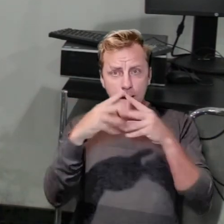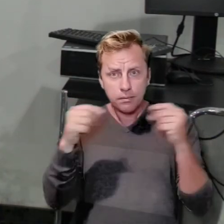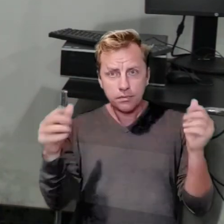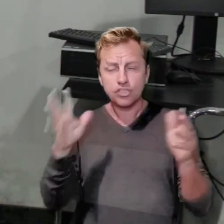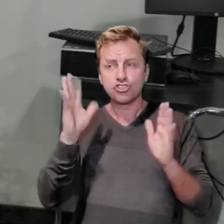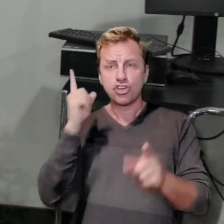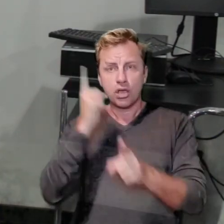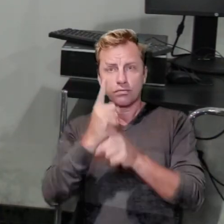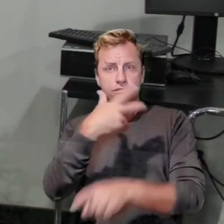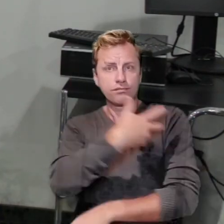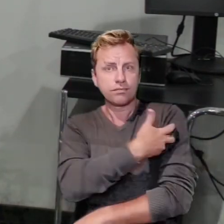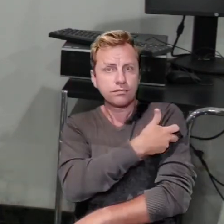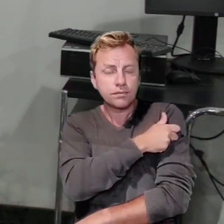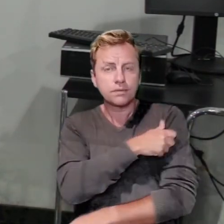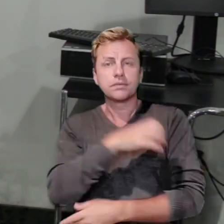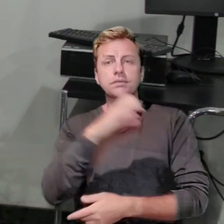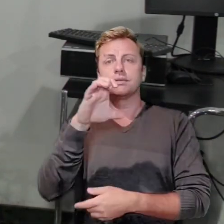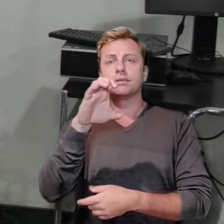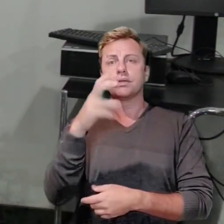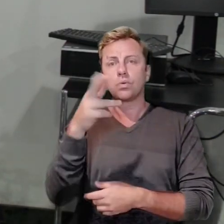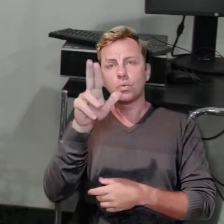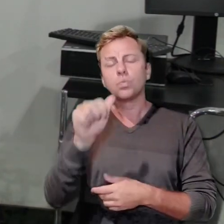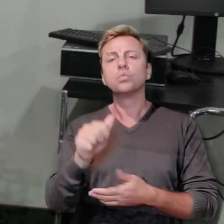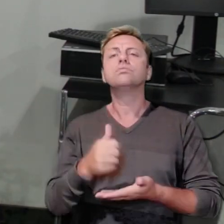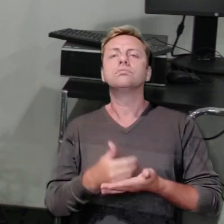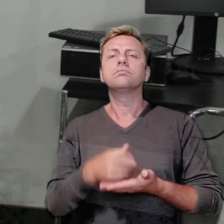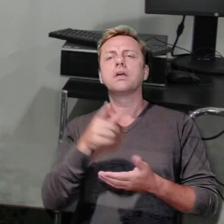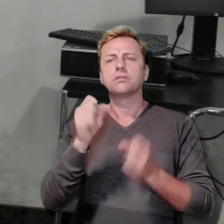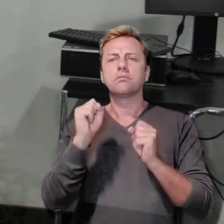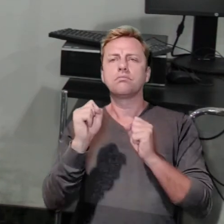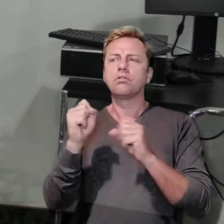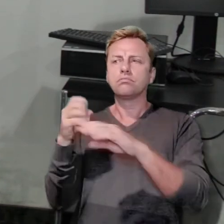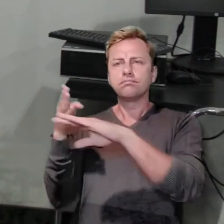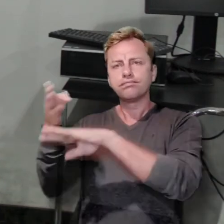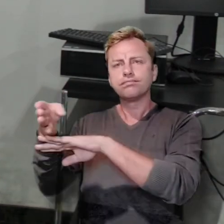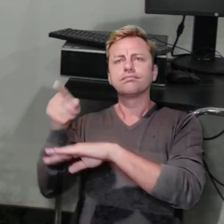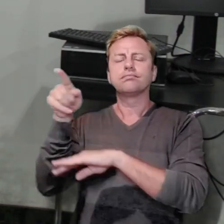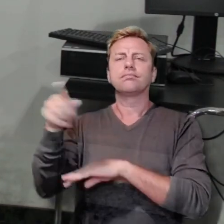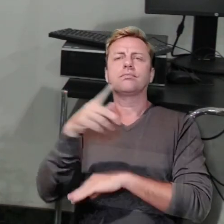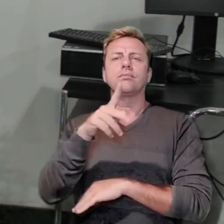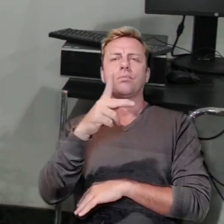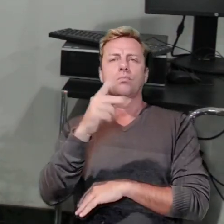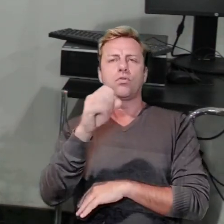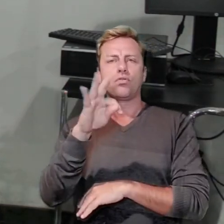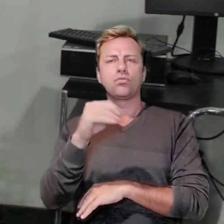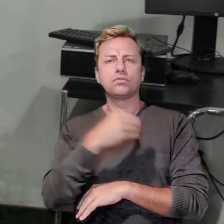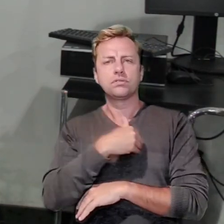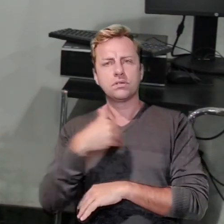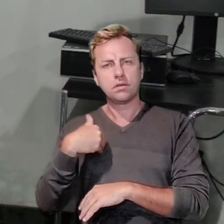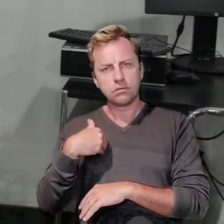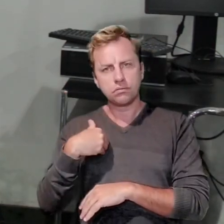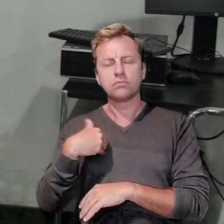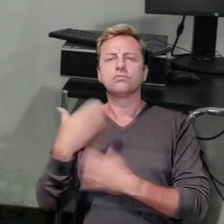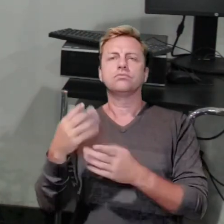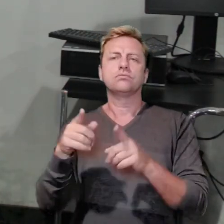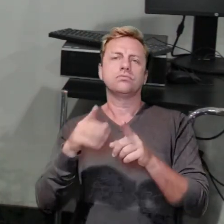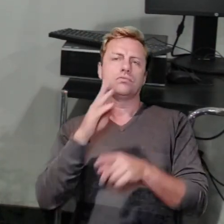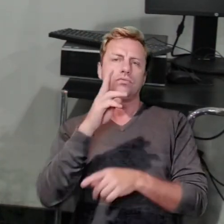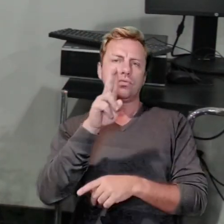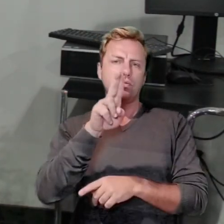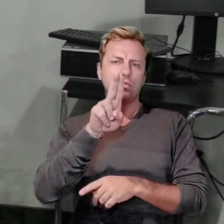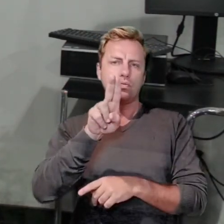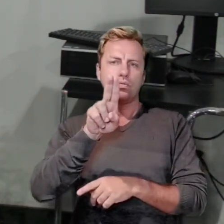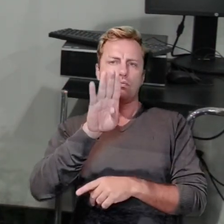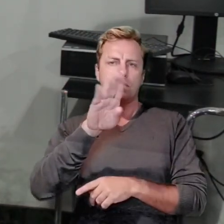tivermos a vacina ou uma cura, você poderá tranquilamente ir ao seu posto de saúde mais próximo, à